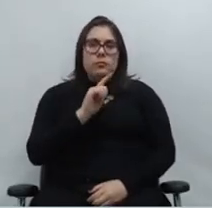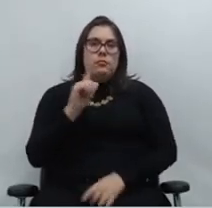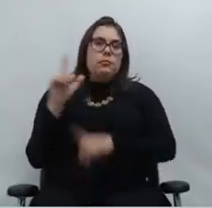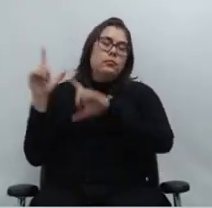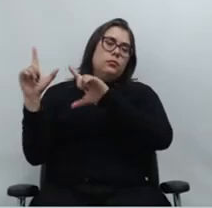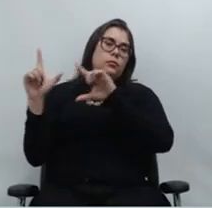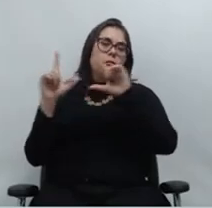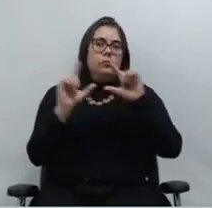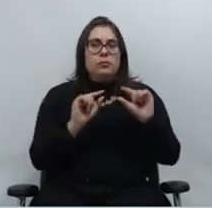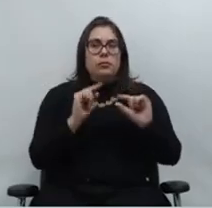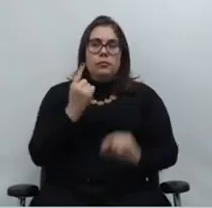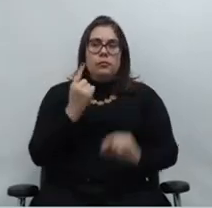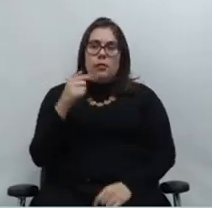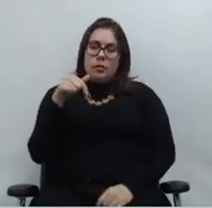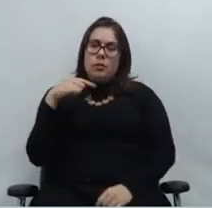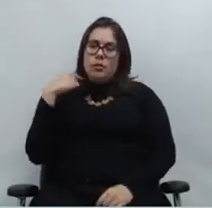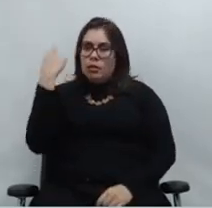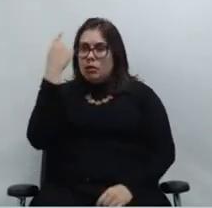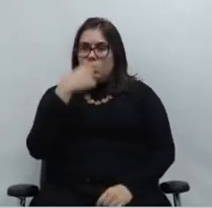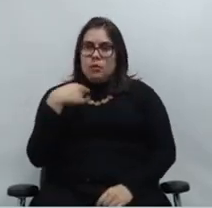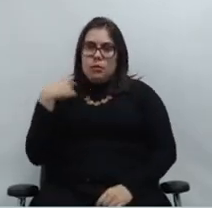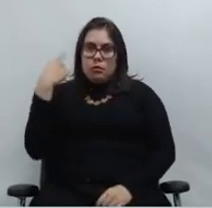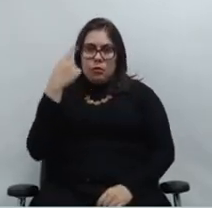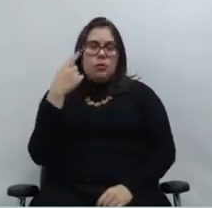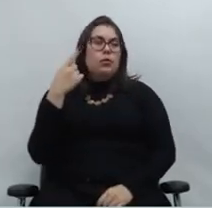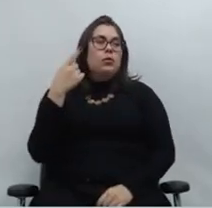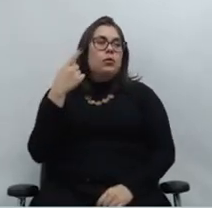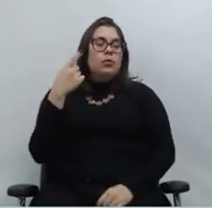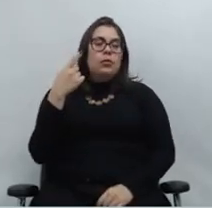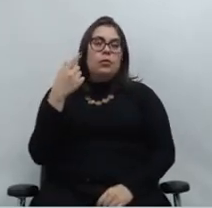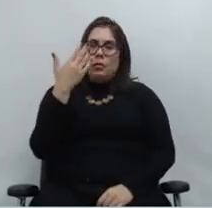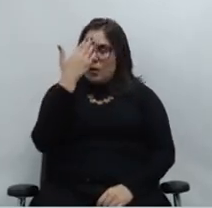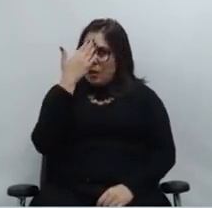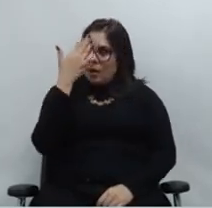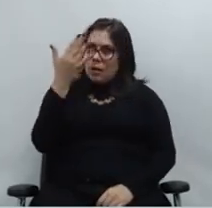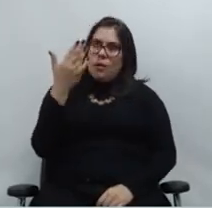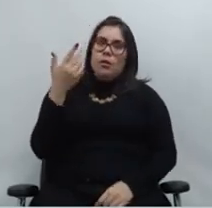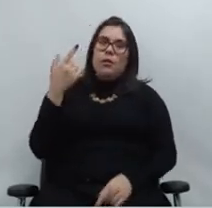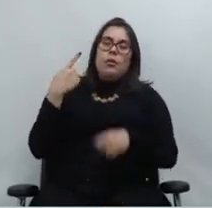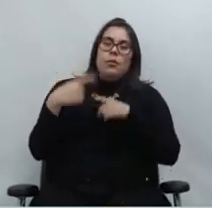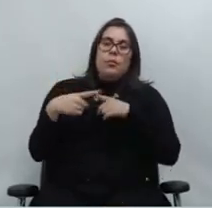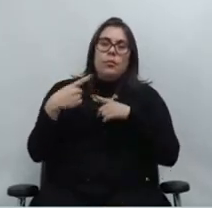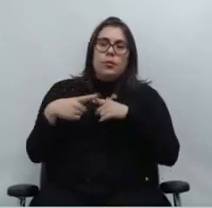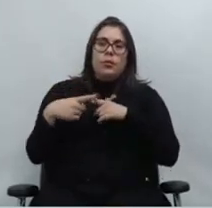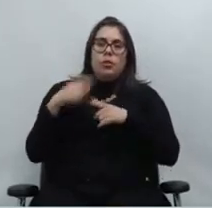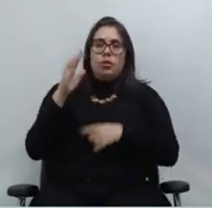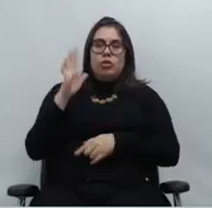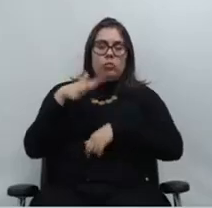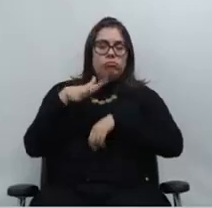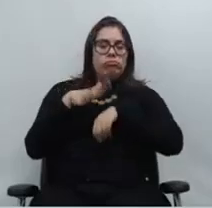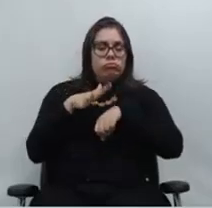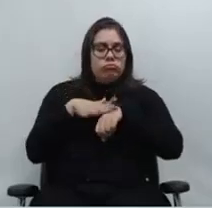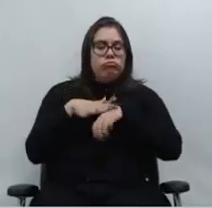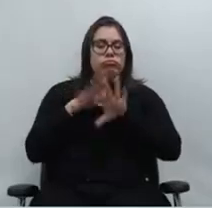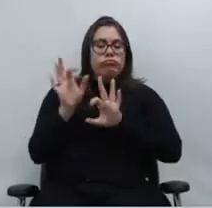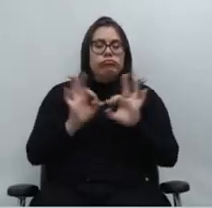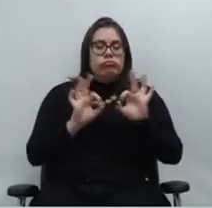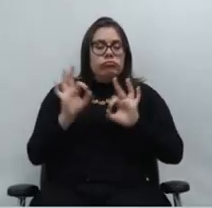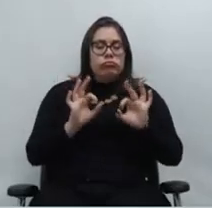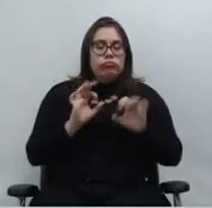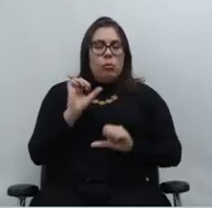das 17 horas. É bom que a gente já deixa claro isso. Agradeço a lembrança, mas até eu ia falar também, porque eu mostrei aqui, até o ato já está pronto, rascunhado para